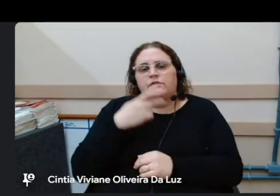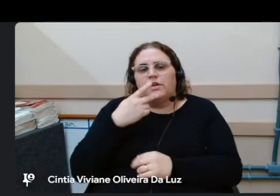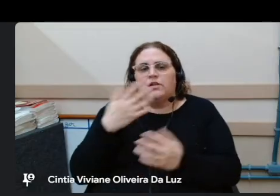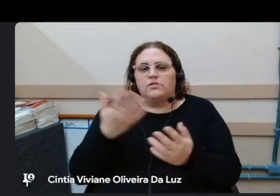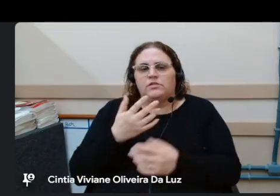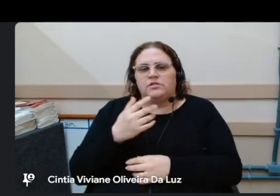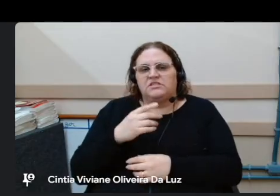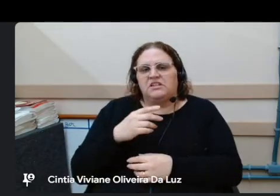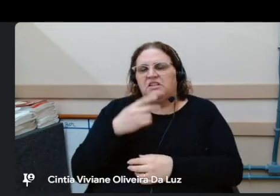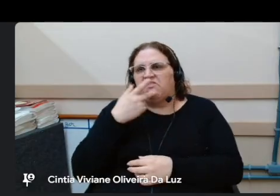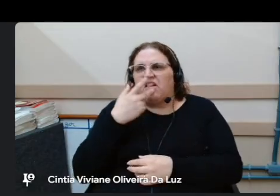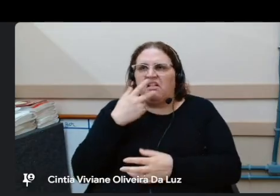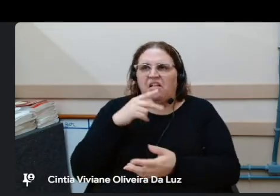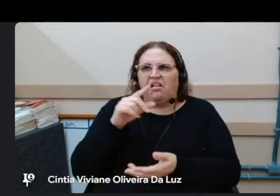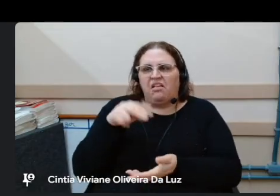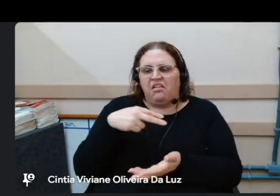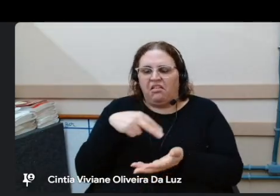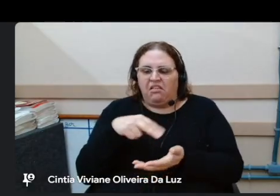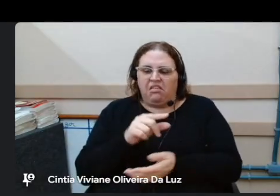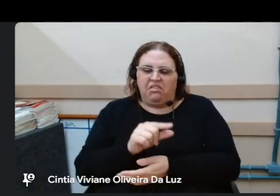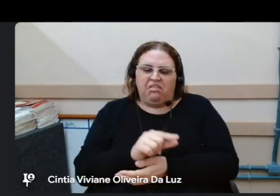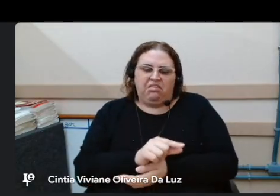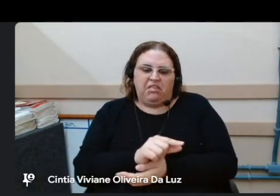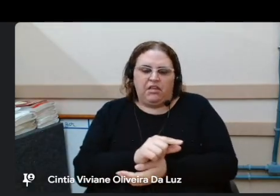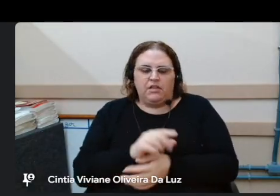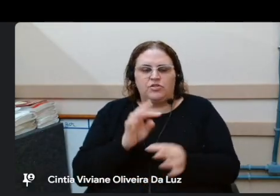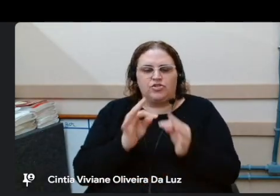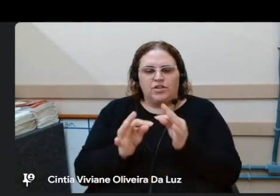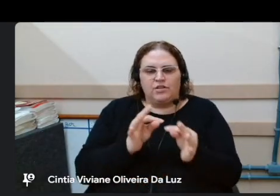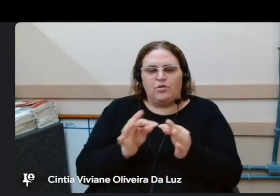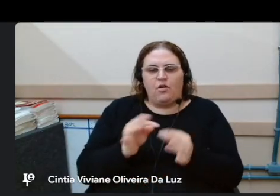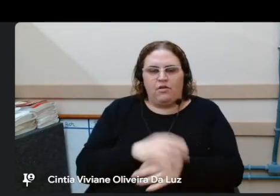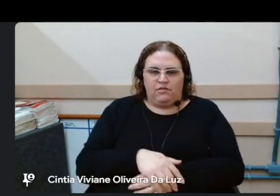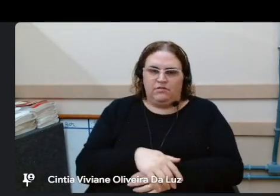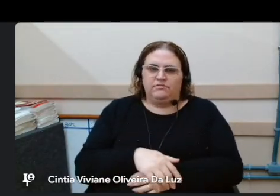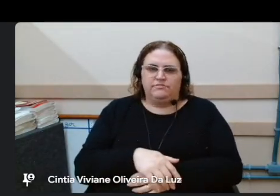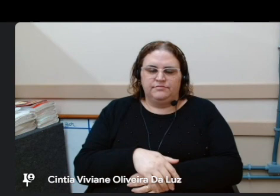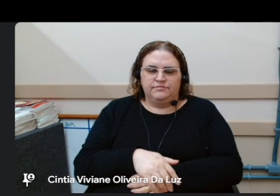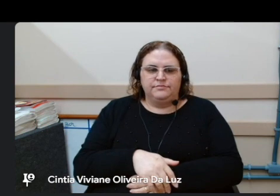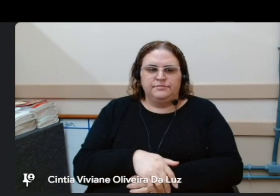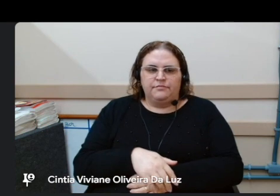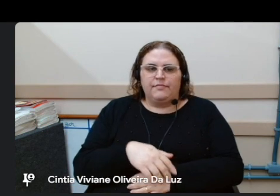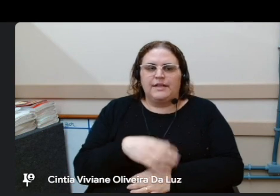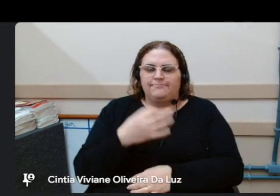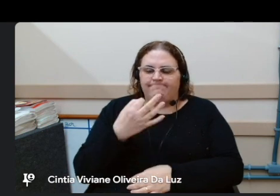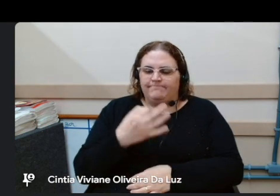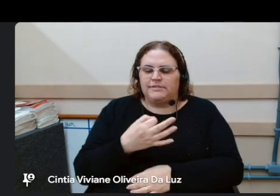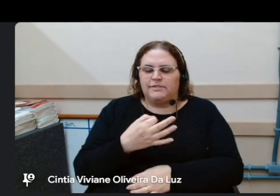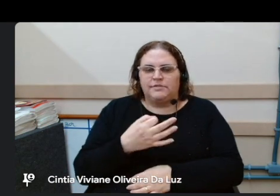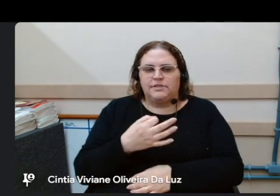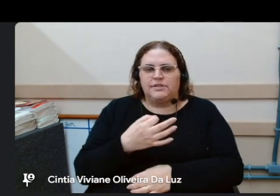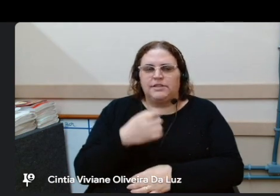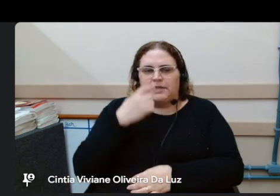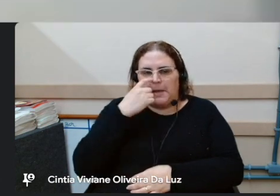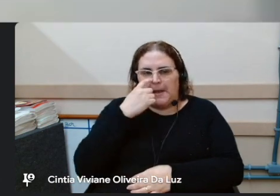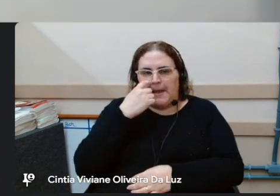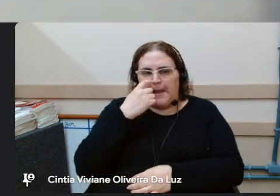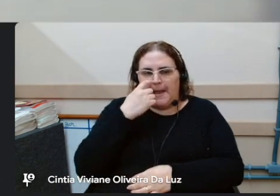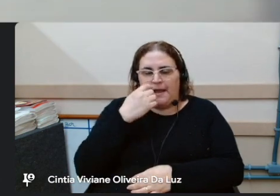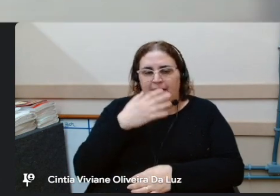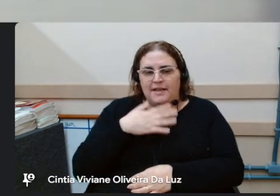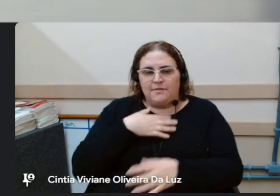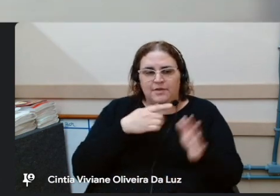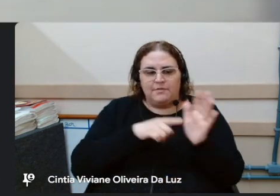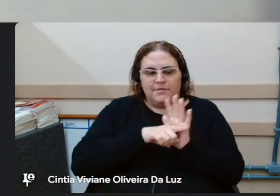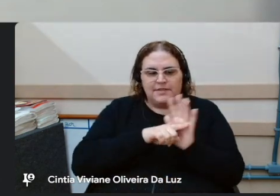as que eles cham inclusive no diminutivo dancinhas do tiktok né exatamente e